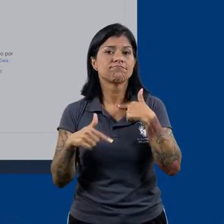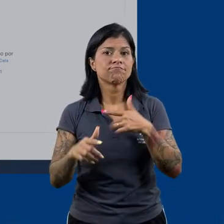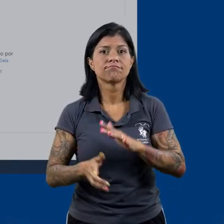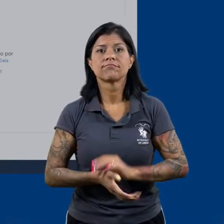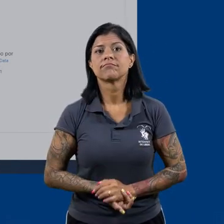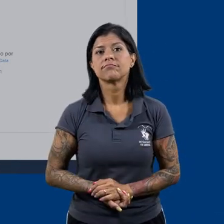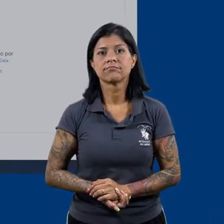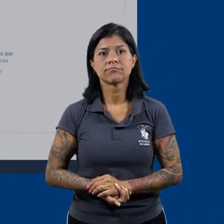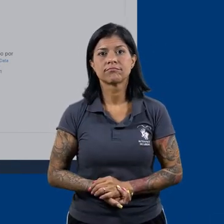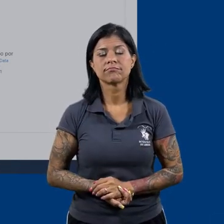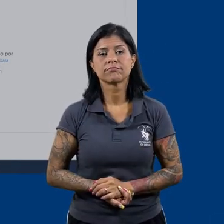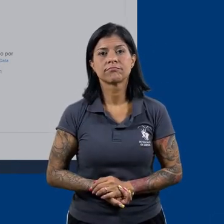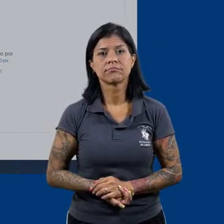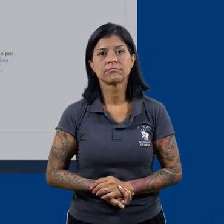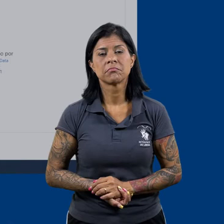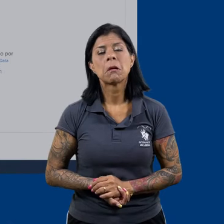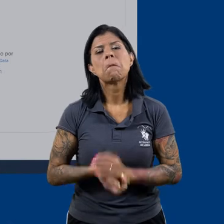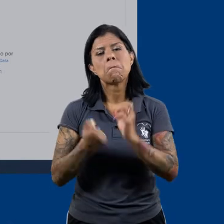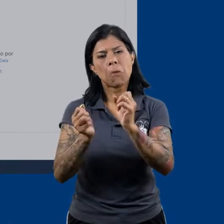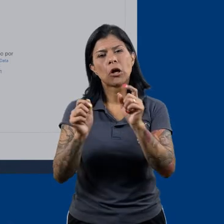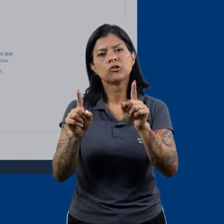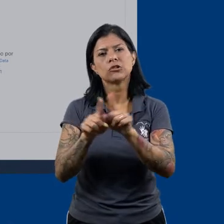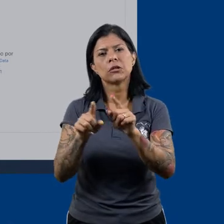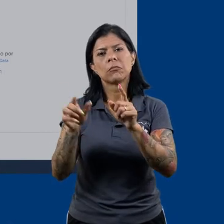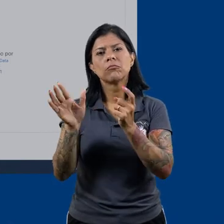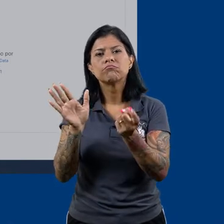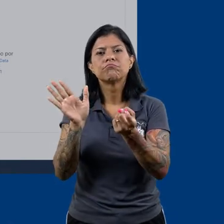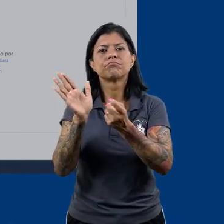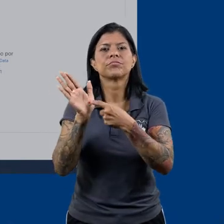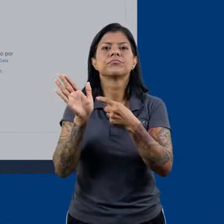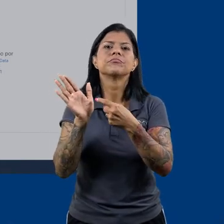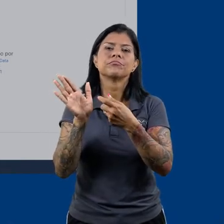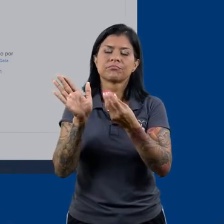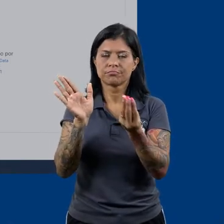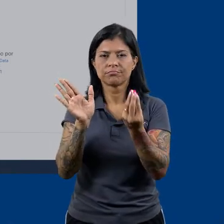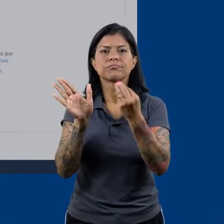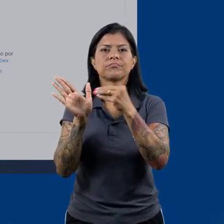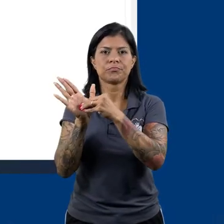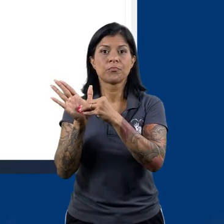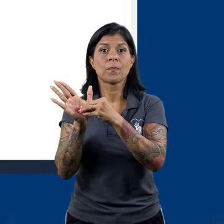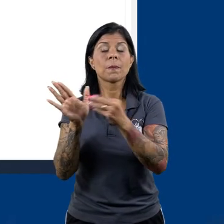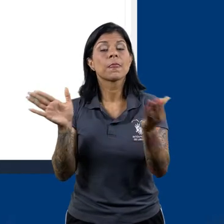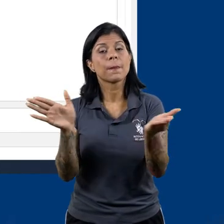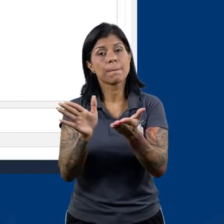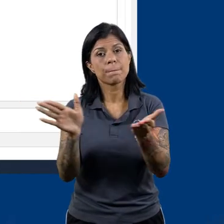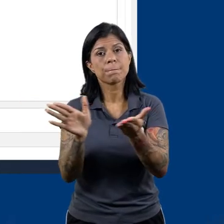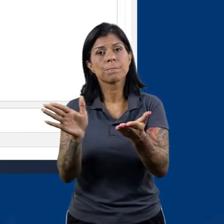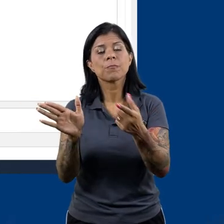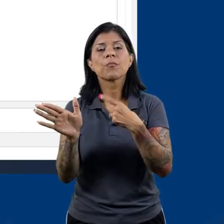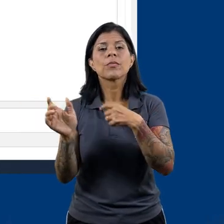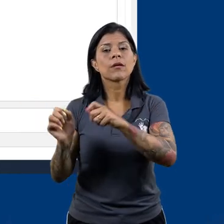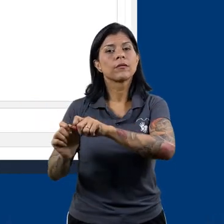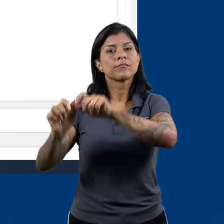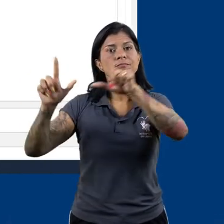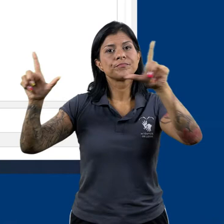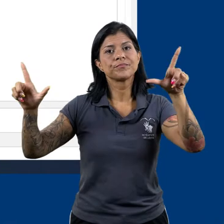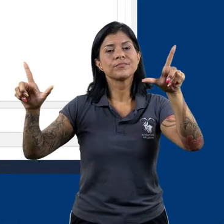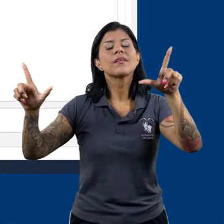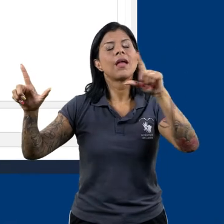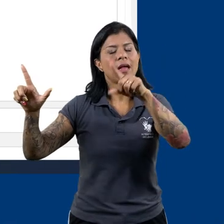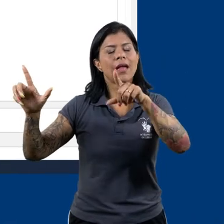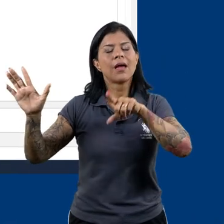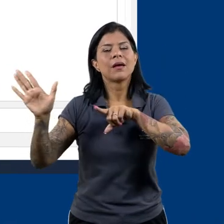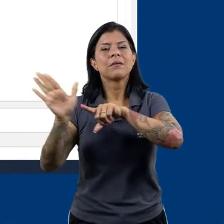você tá valendo não podemos ficar agora